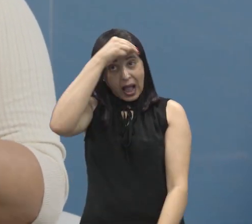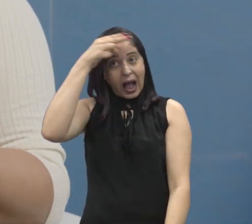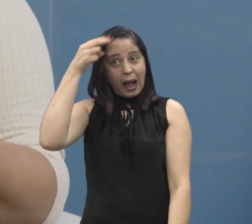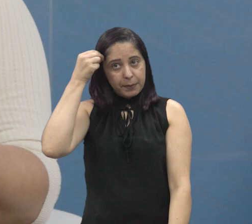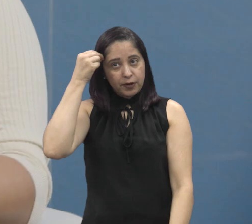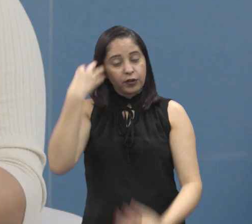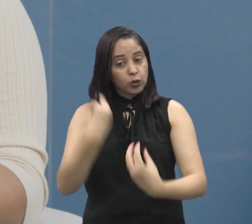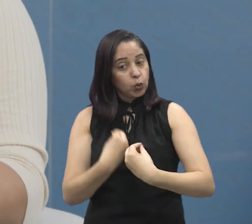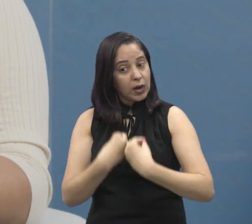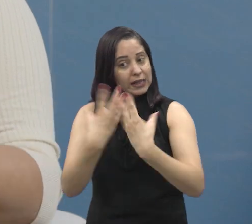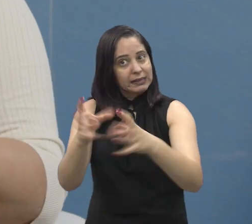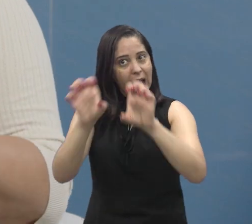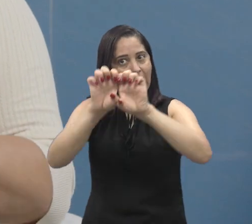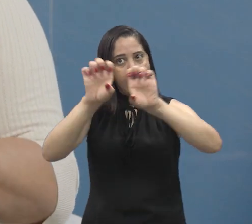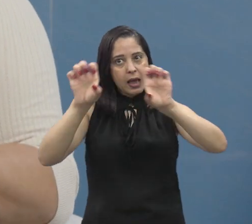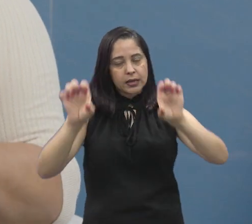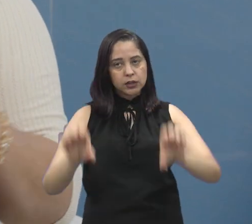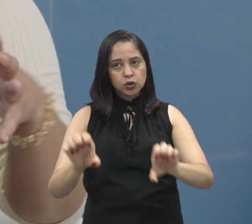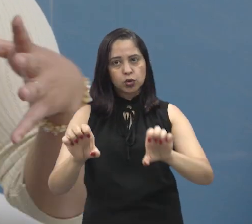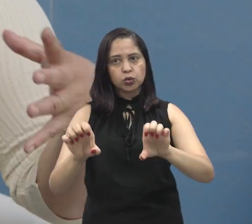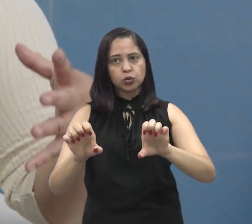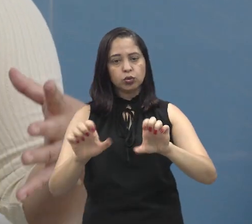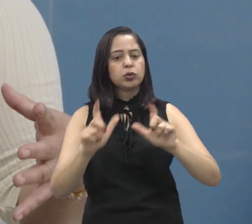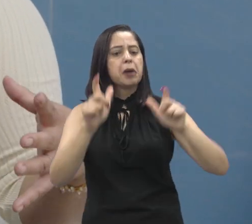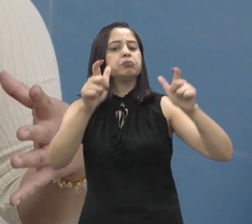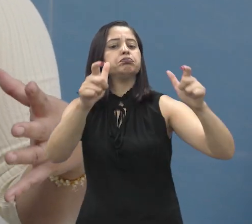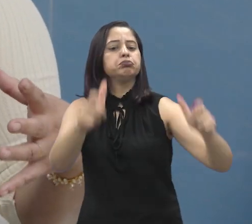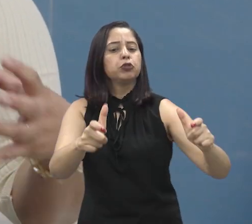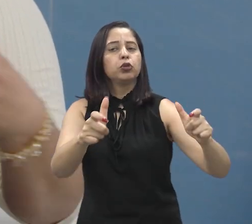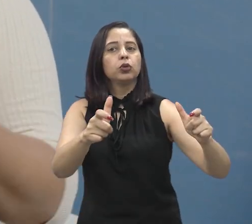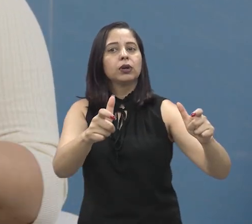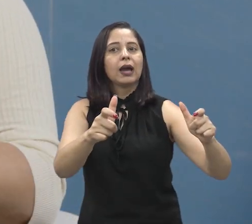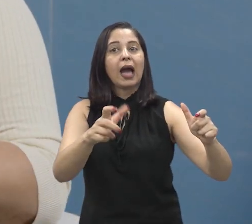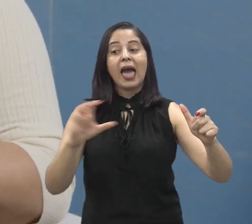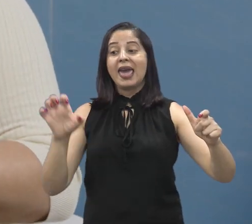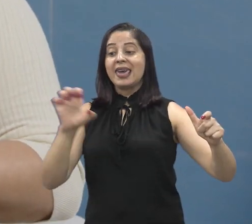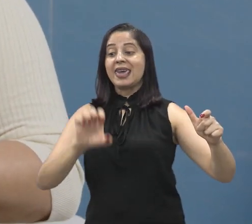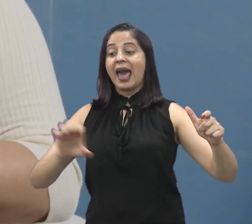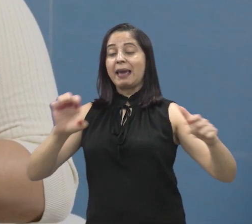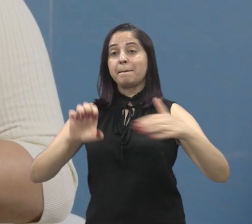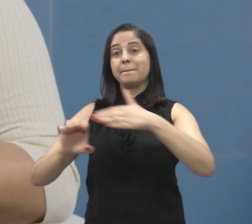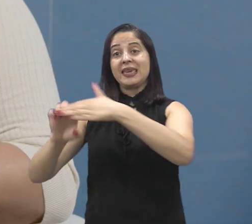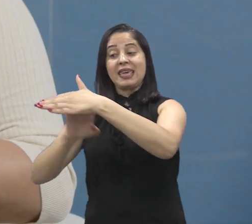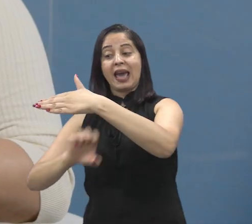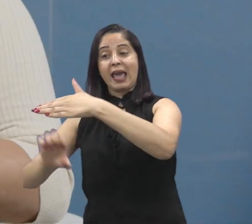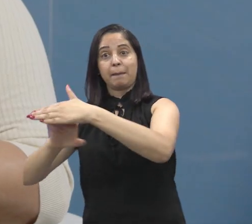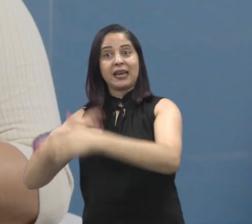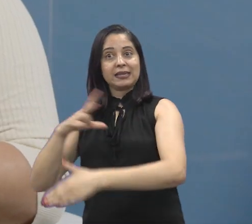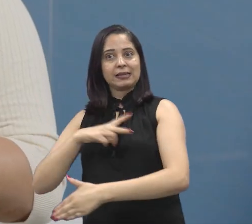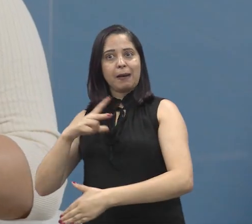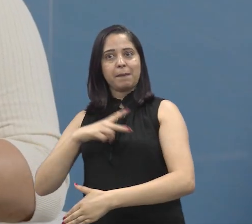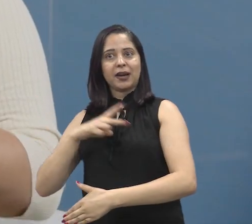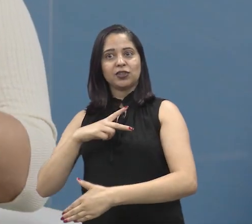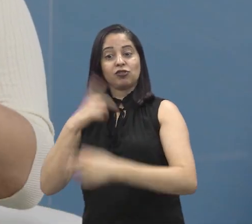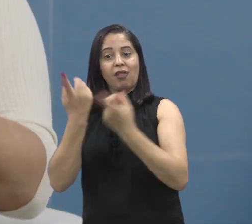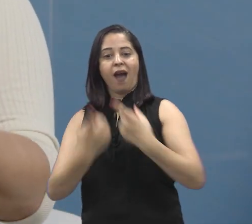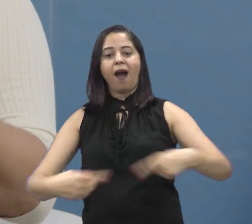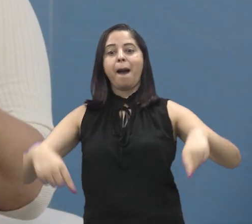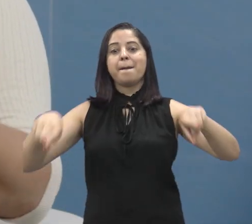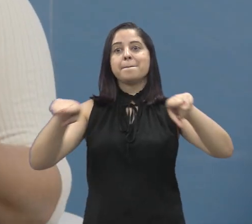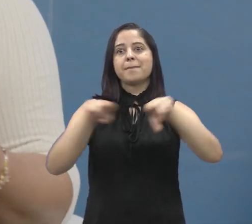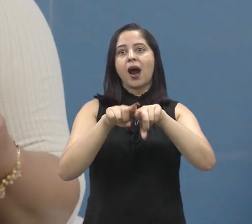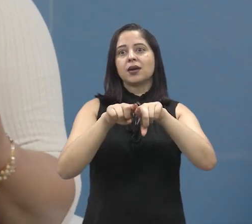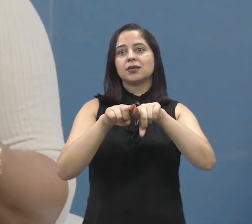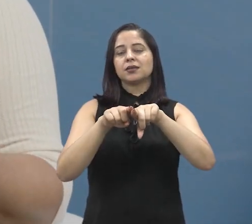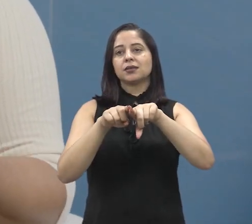garante a infraestrutura, garante um ambiente de negócios. E o privado vem, né, é uma indústria, e o privado vem